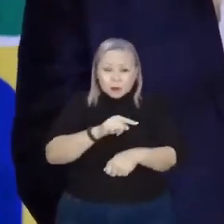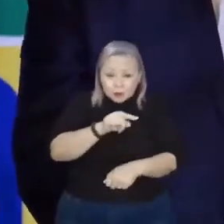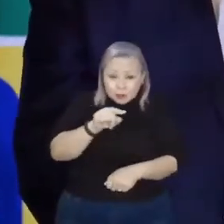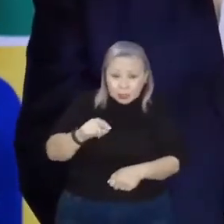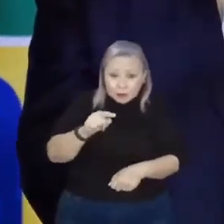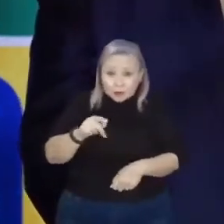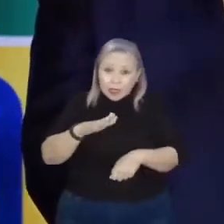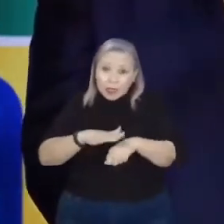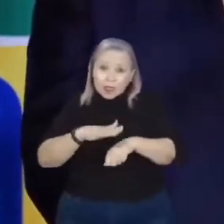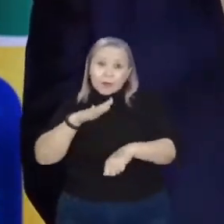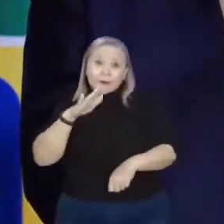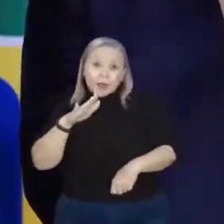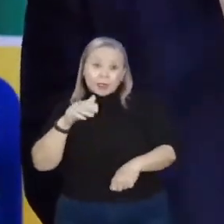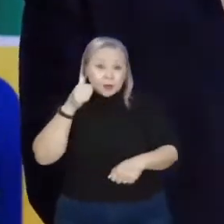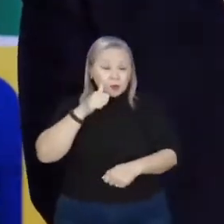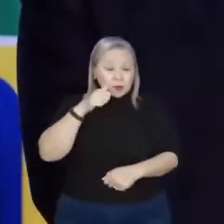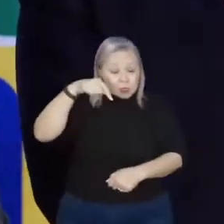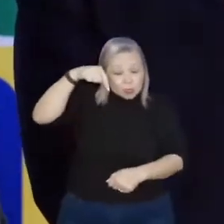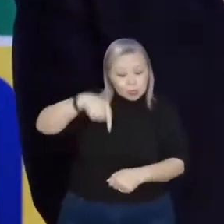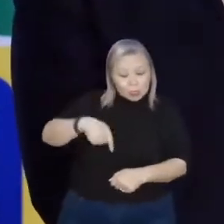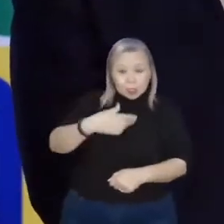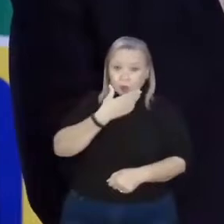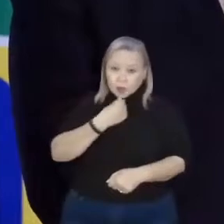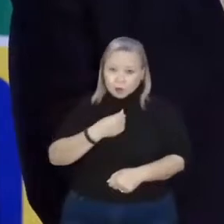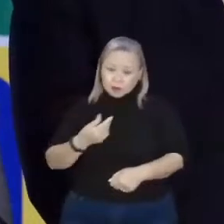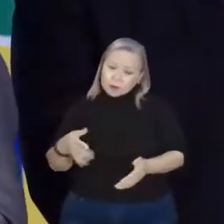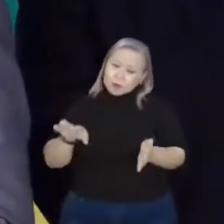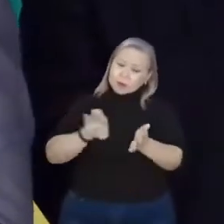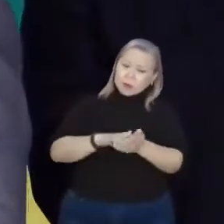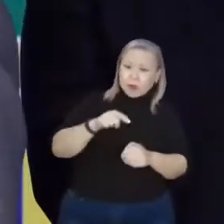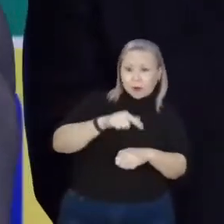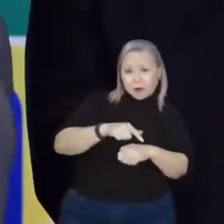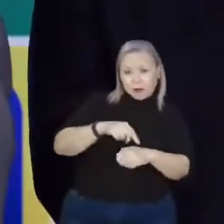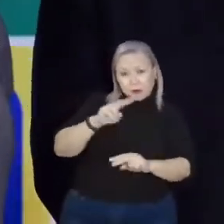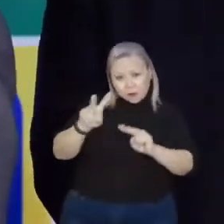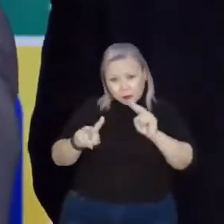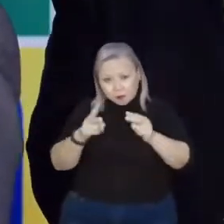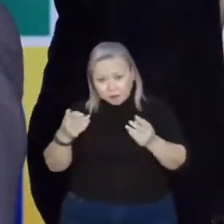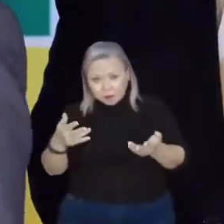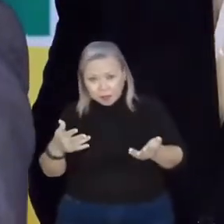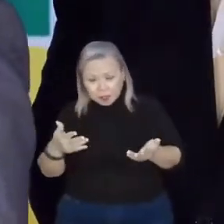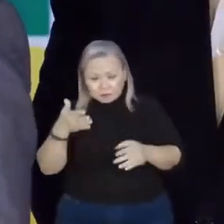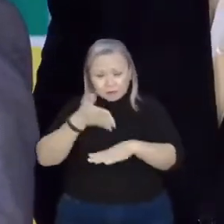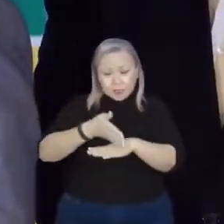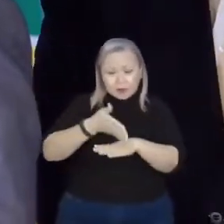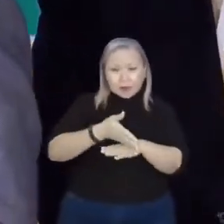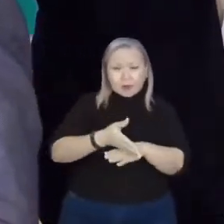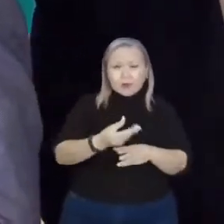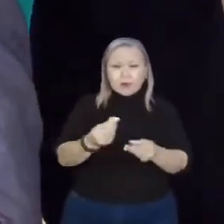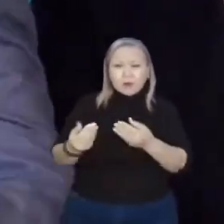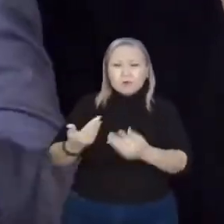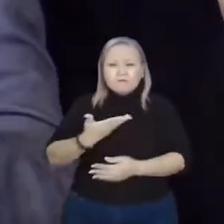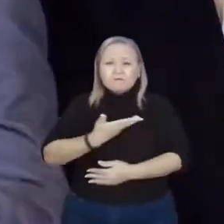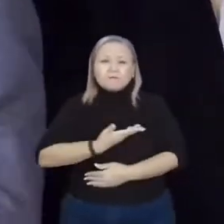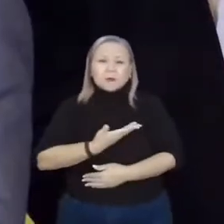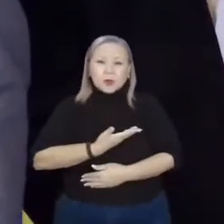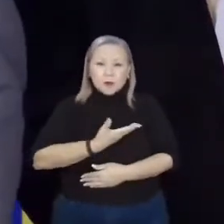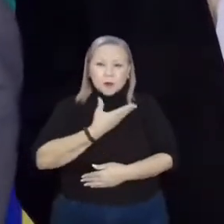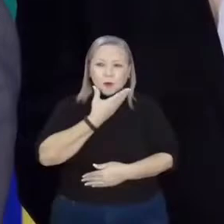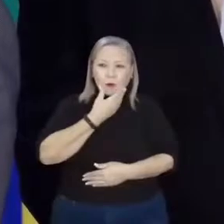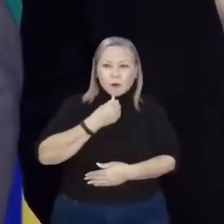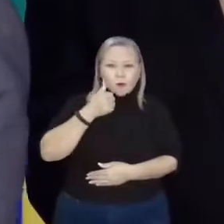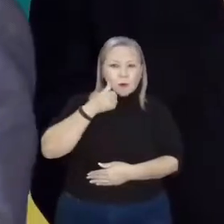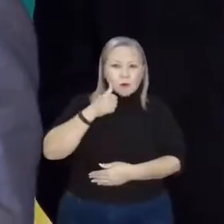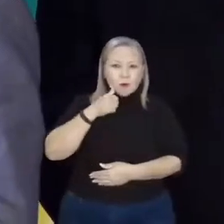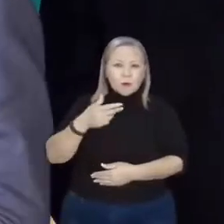mulheres aqui do que homens e vai chegar uma hora que vocês vão ver a participação de muitos companheiros